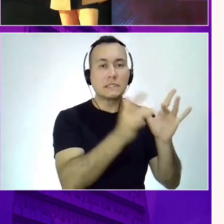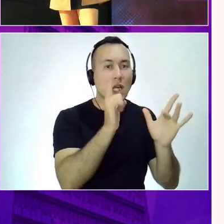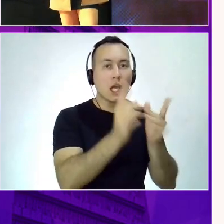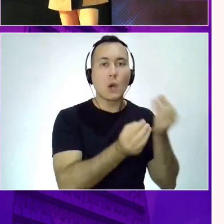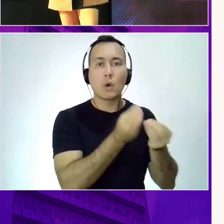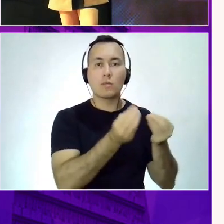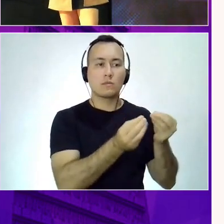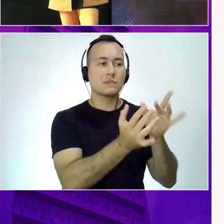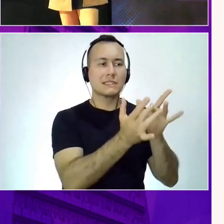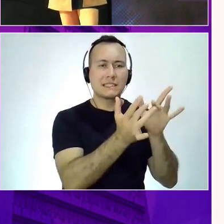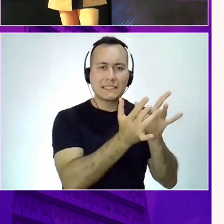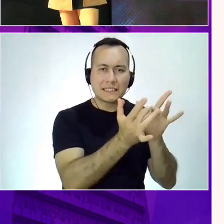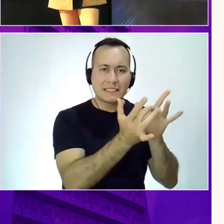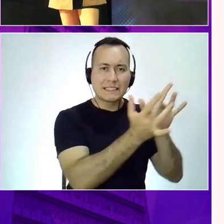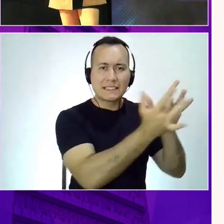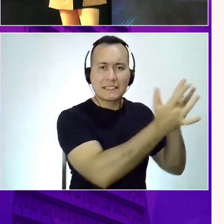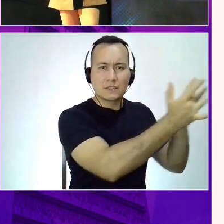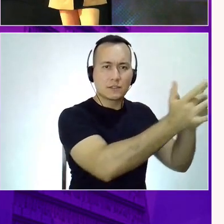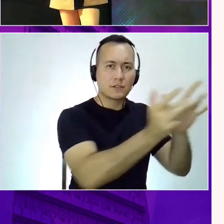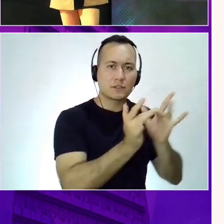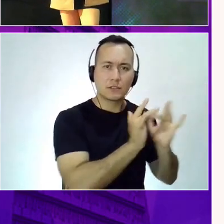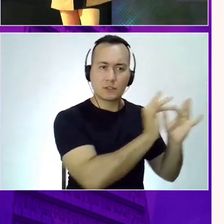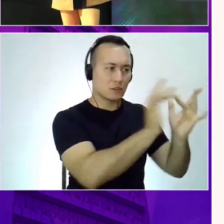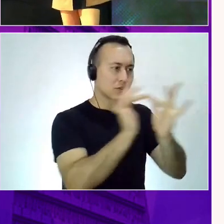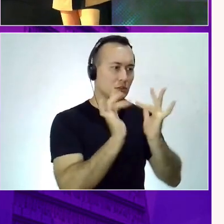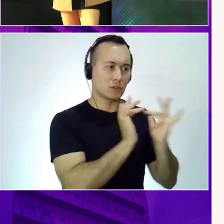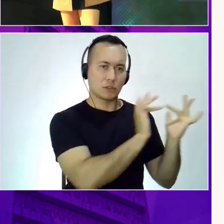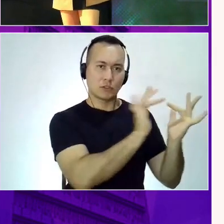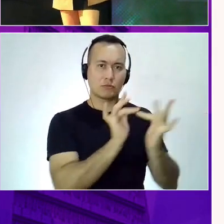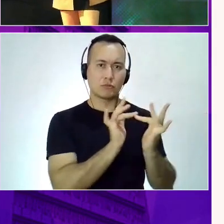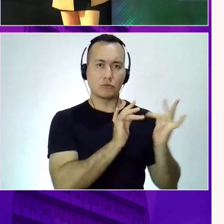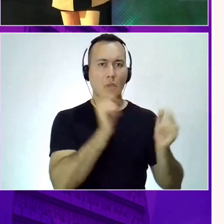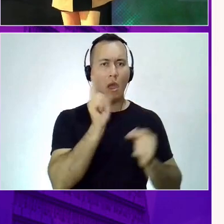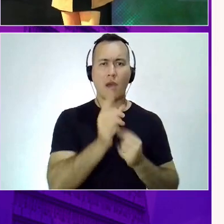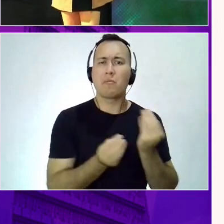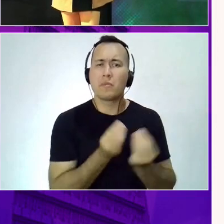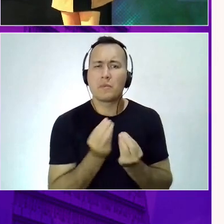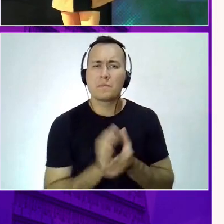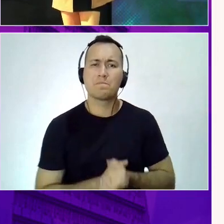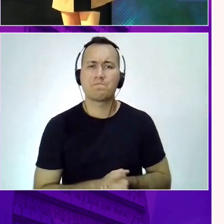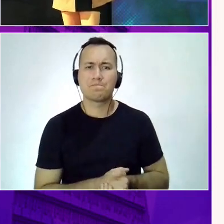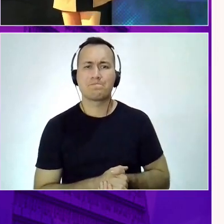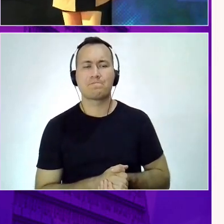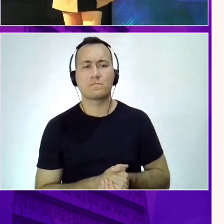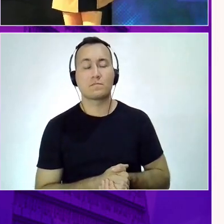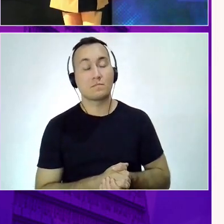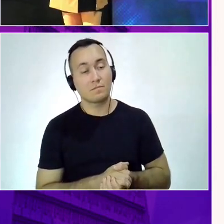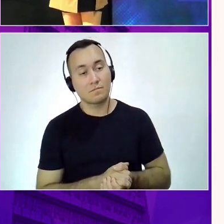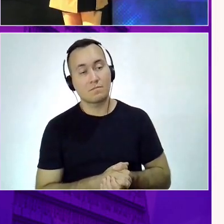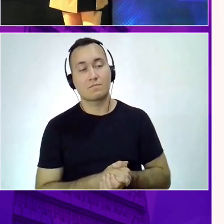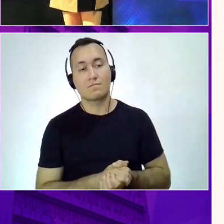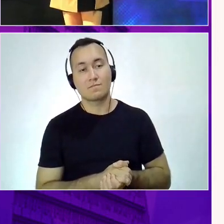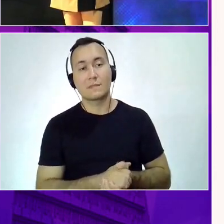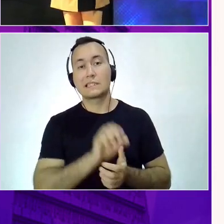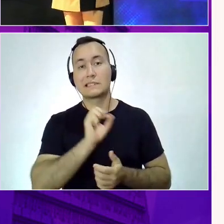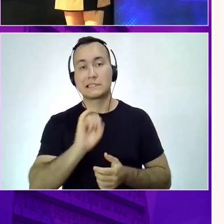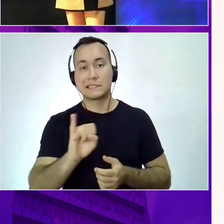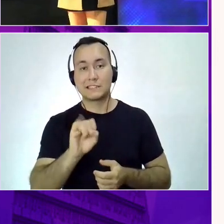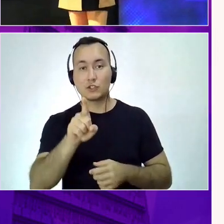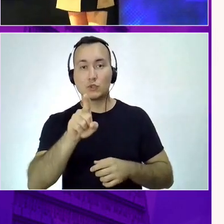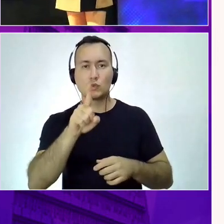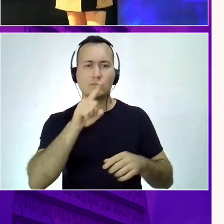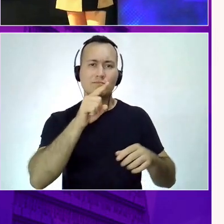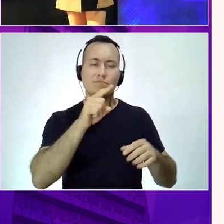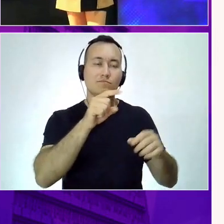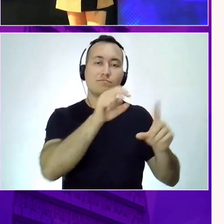de microserviços. Quando você não tem acesso, você não pode garantir a segurança. E aí, como é que você